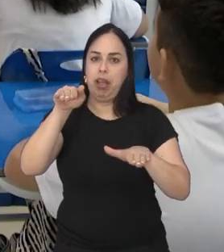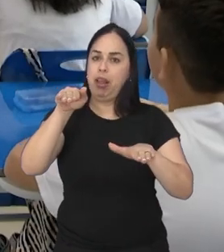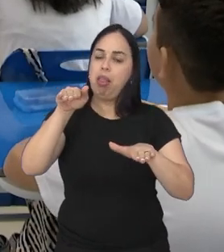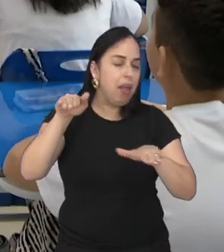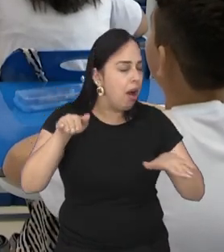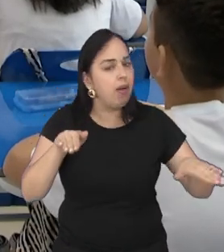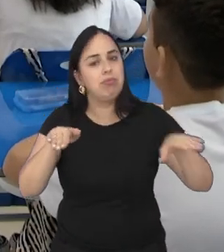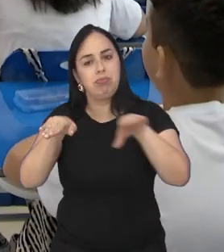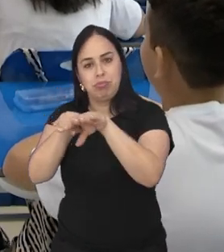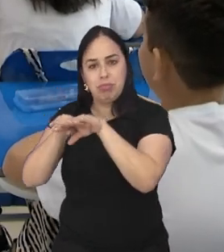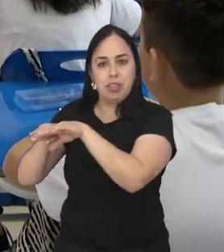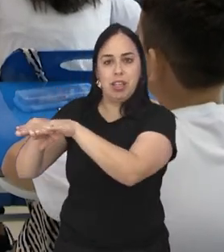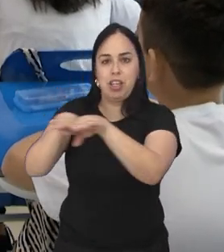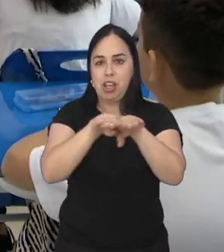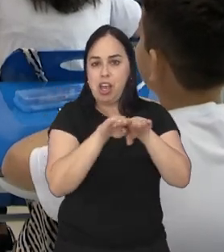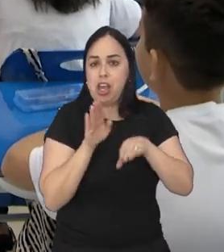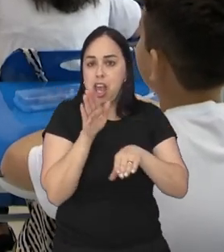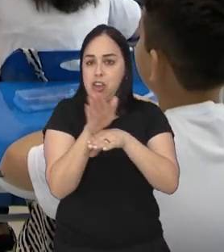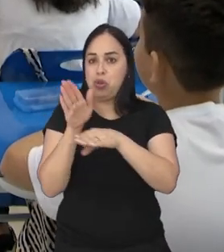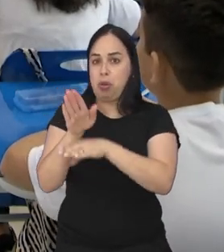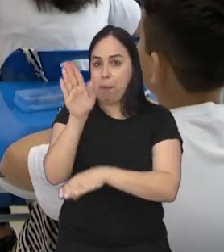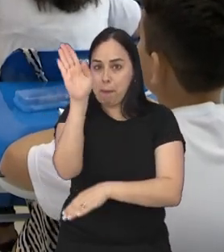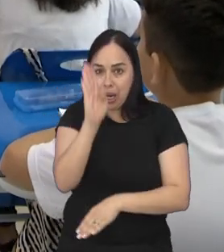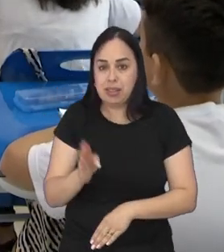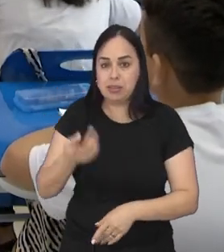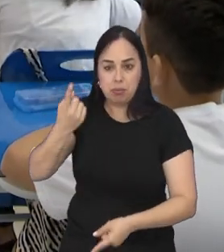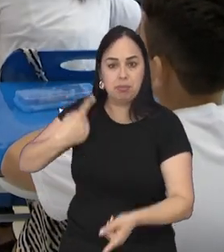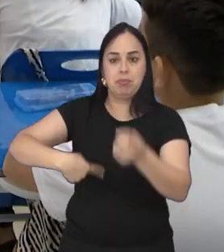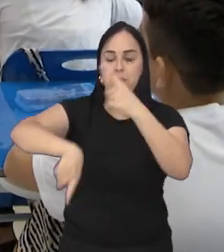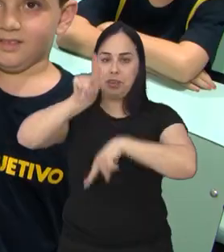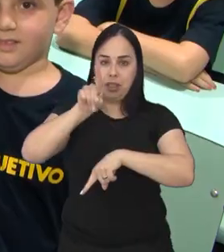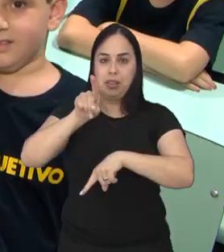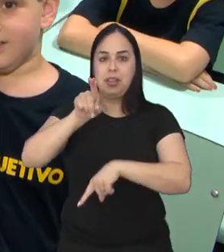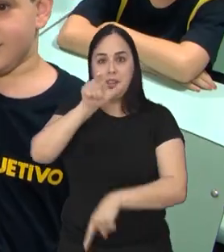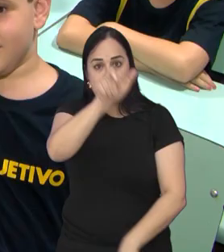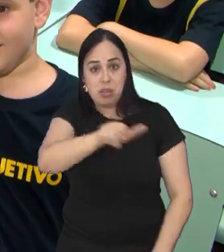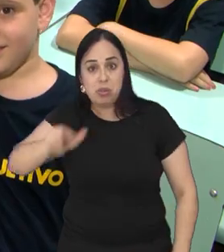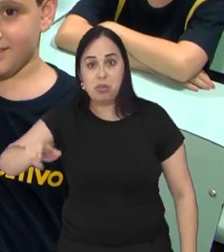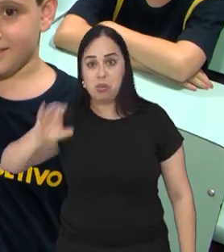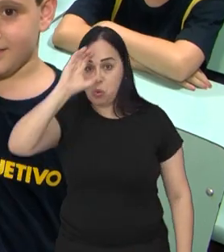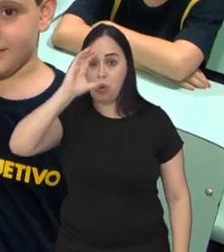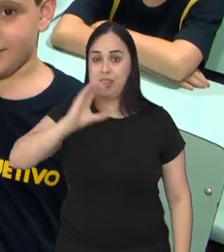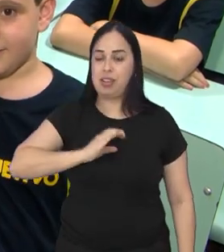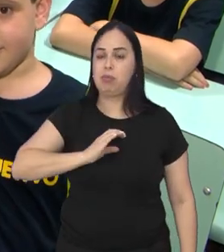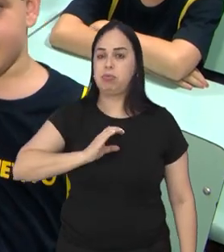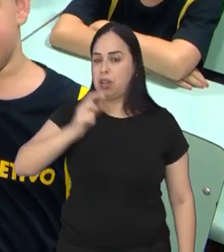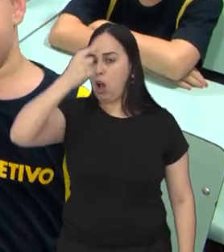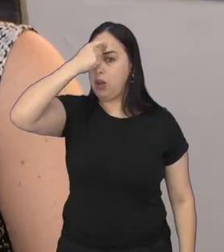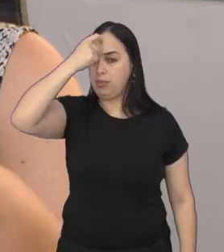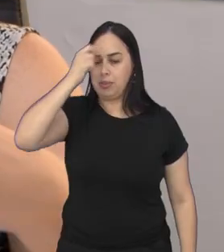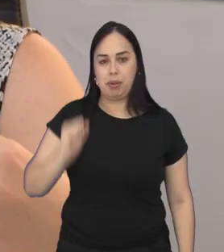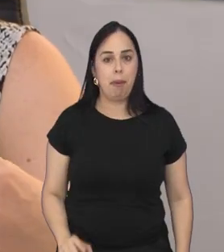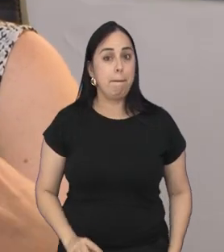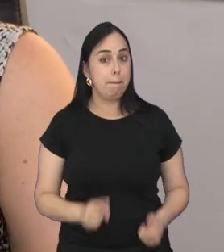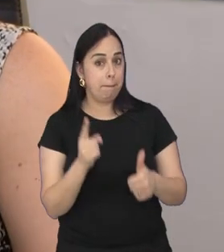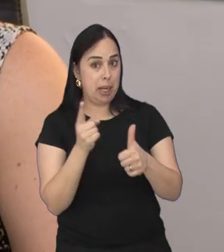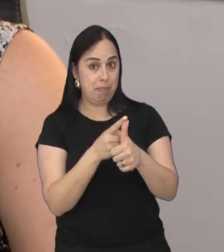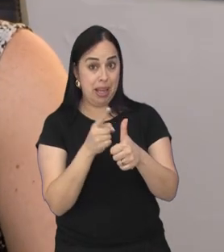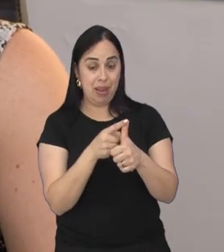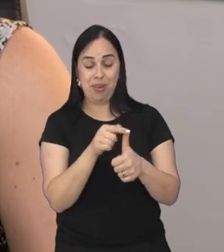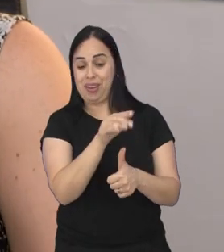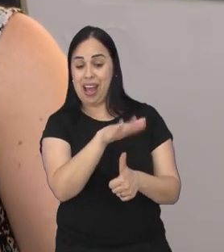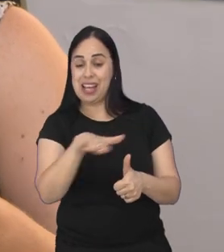e contribuir com o desenvolvimento do país e o principal formar cidadãos conscientes primeiro